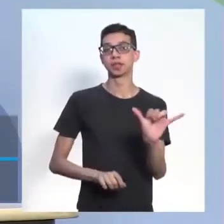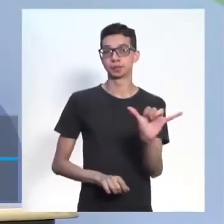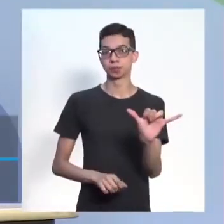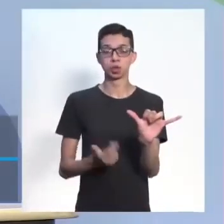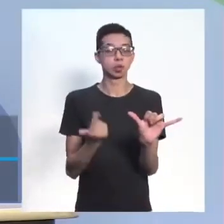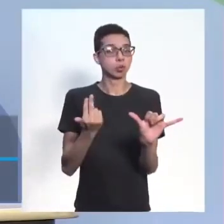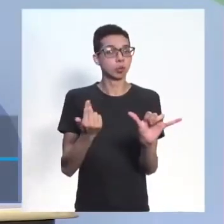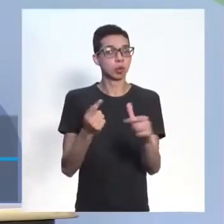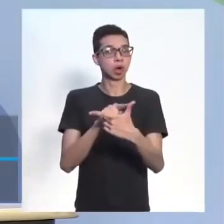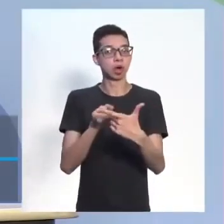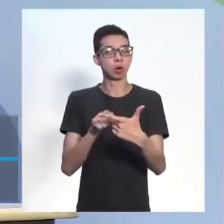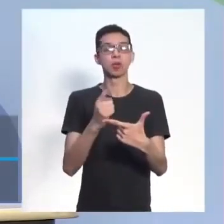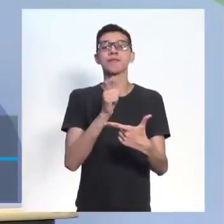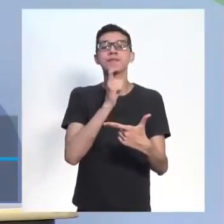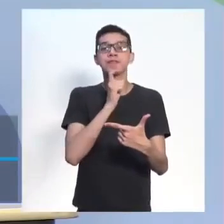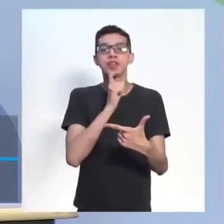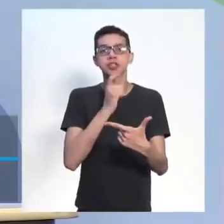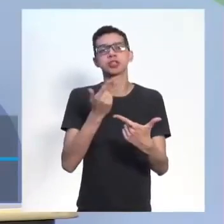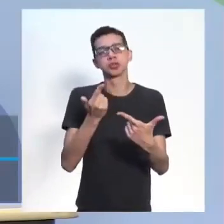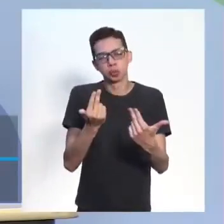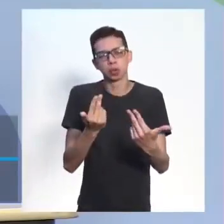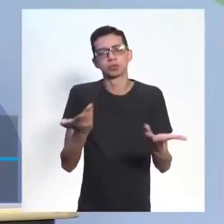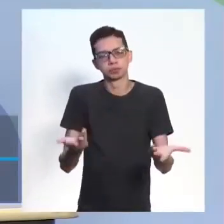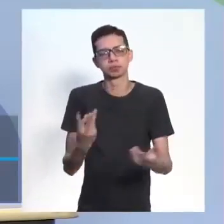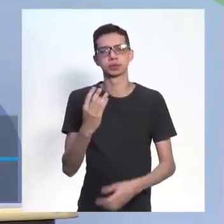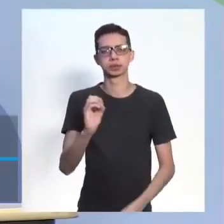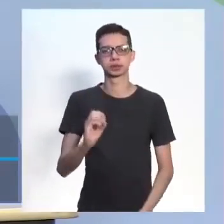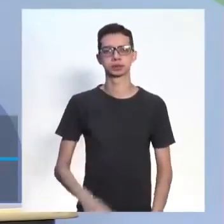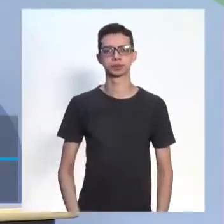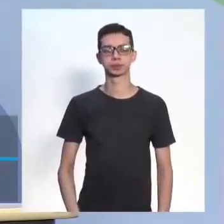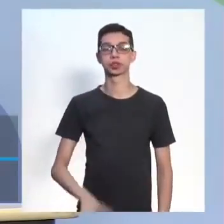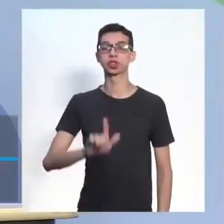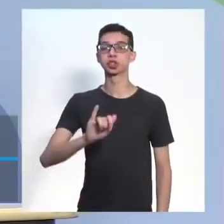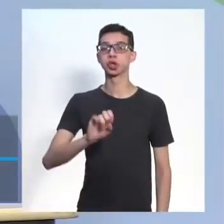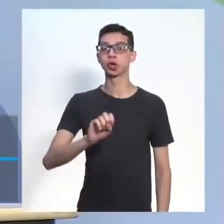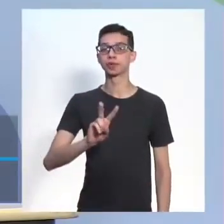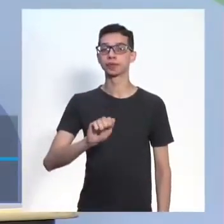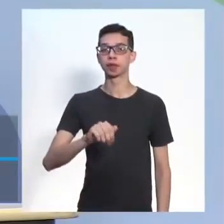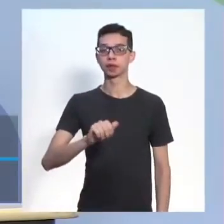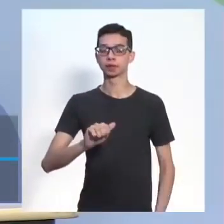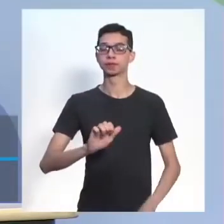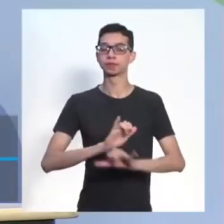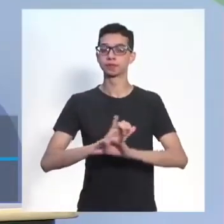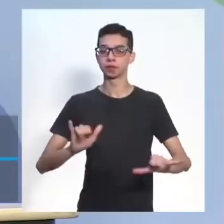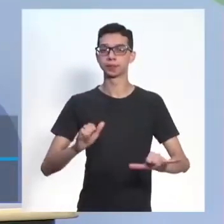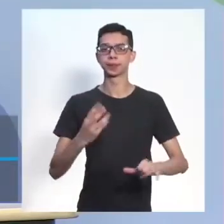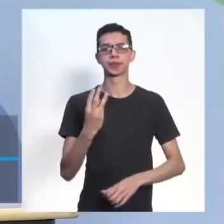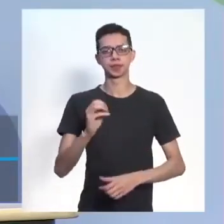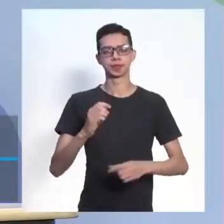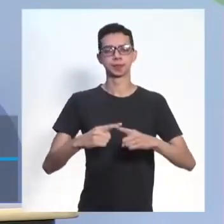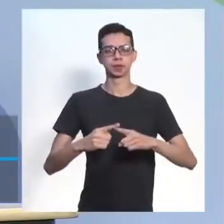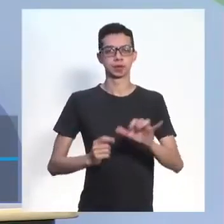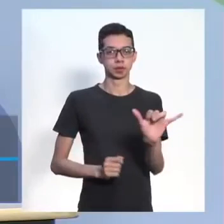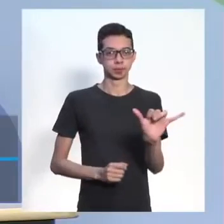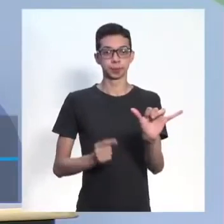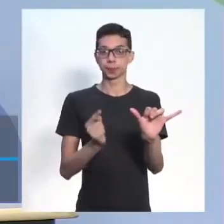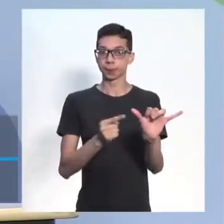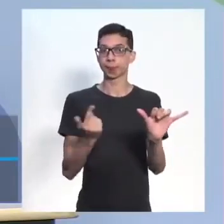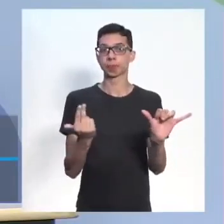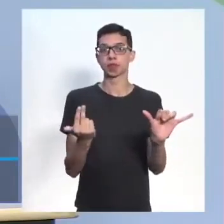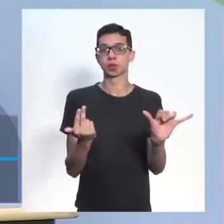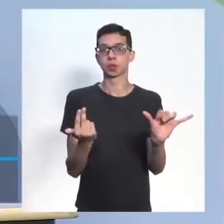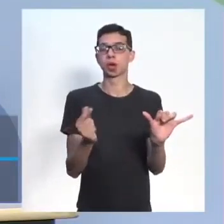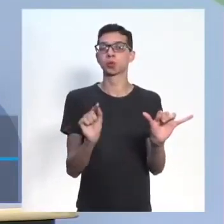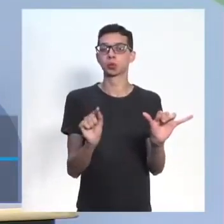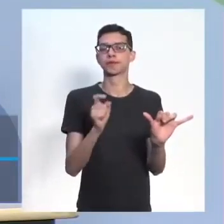é igual a 30 graus. Giovana, 30 graus porque o ângulo Y tem a mesma medida